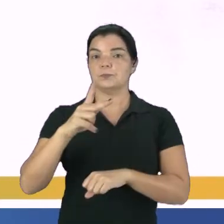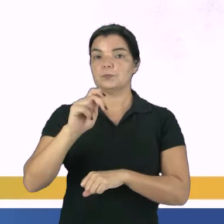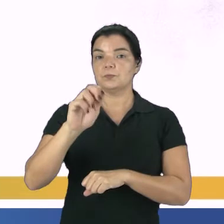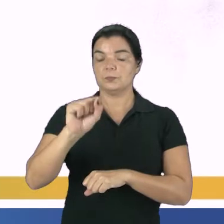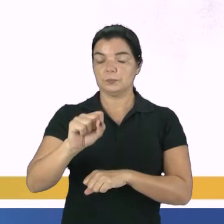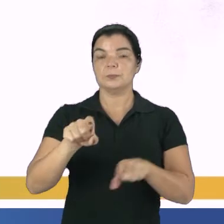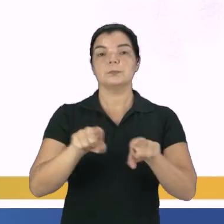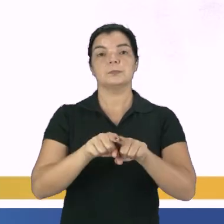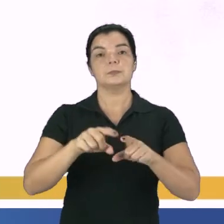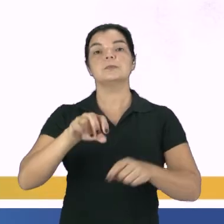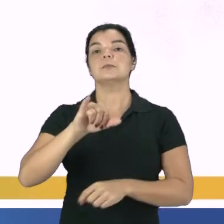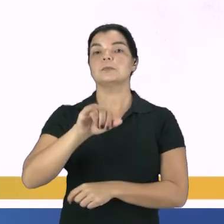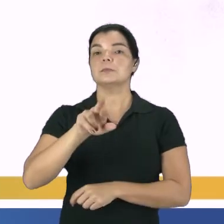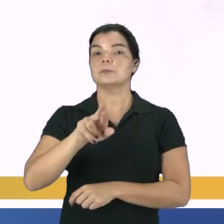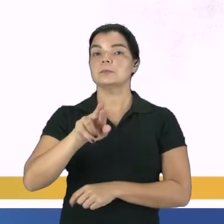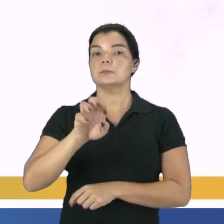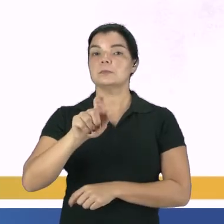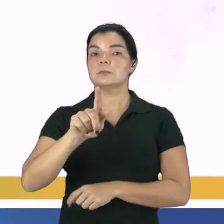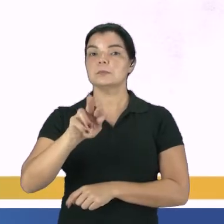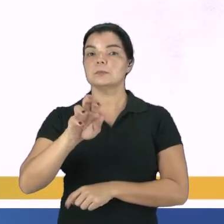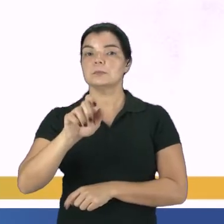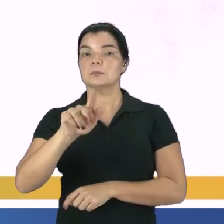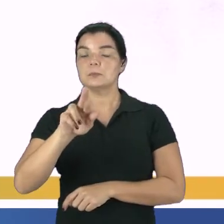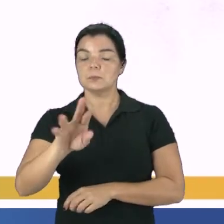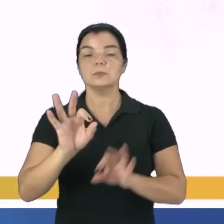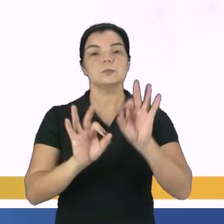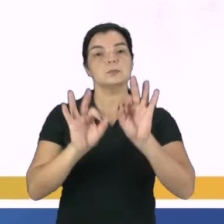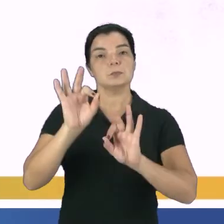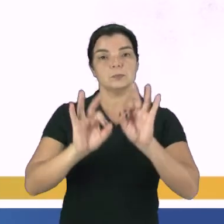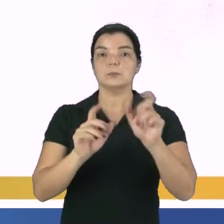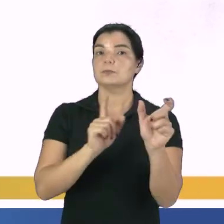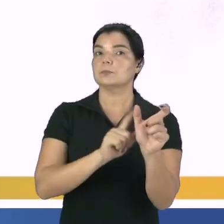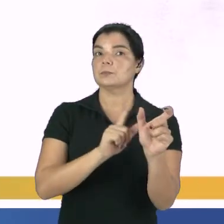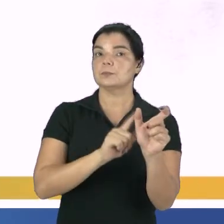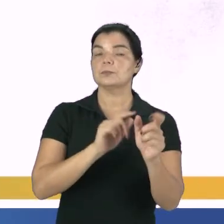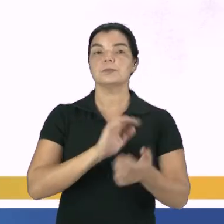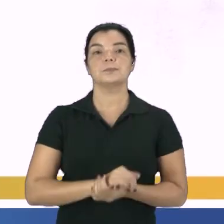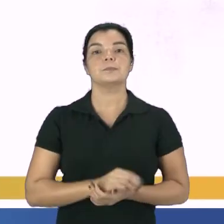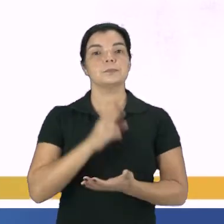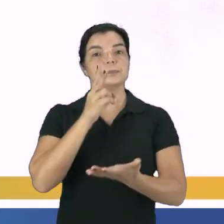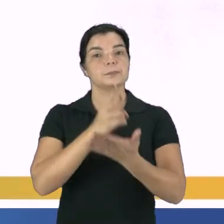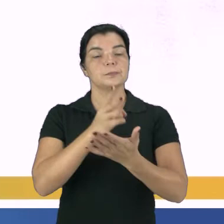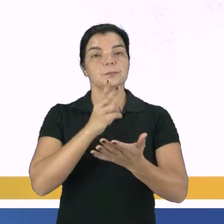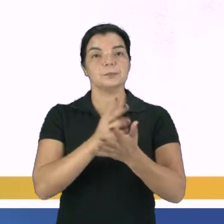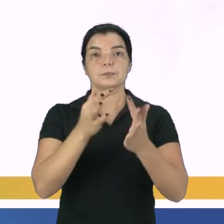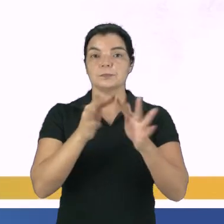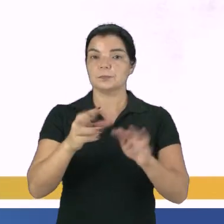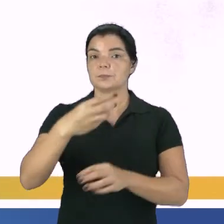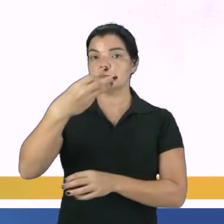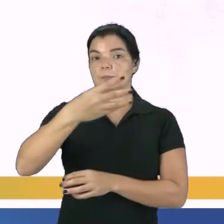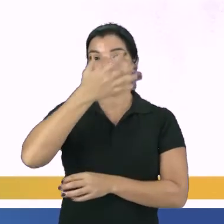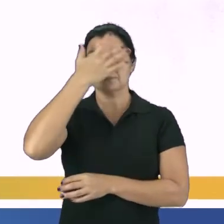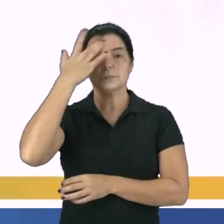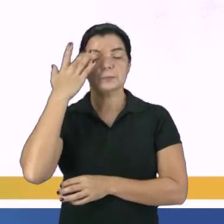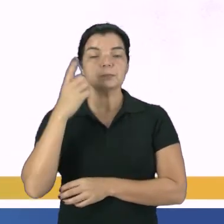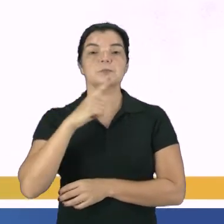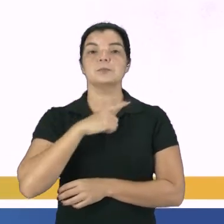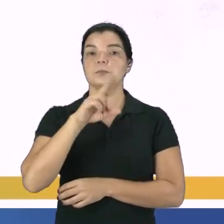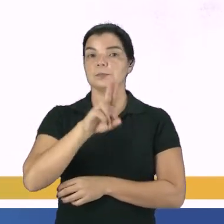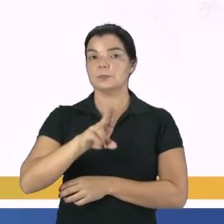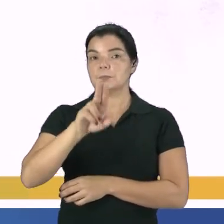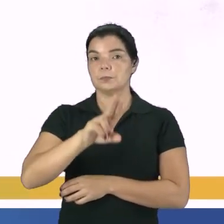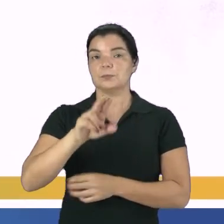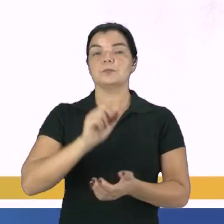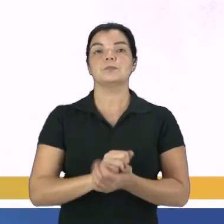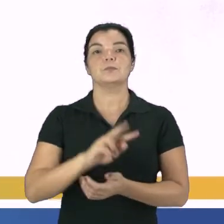verbo irregular, a gente vai mexer aí na construção dessa palavra. Então, toda vez que a gente fala de terceira pessoa, a gente vai usar